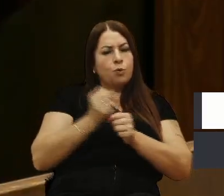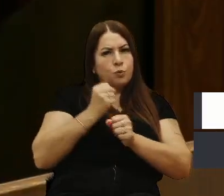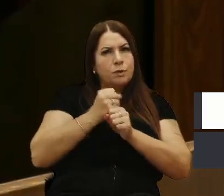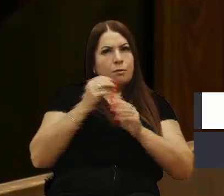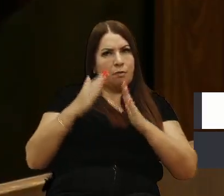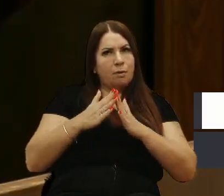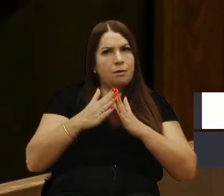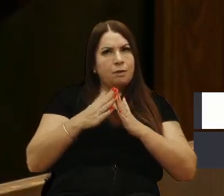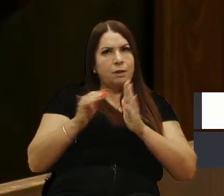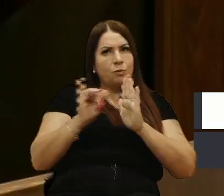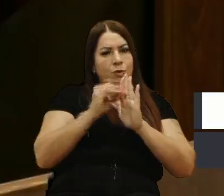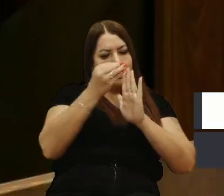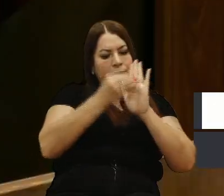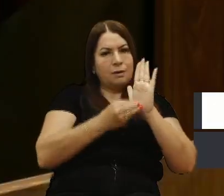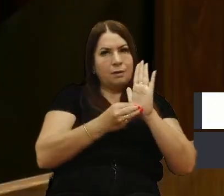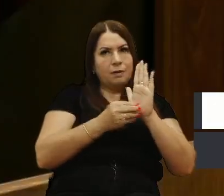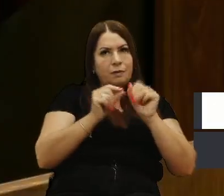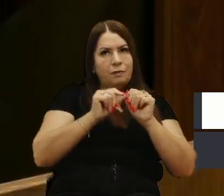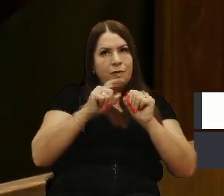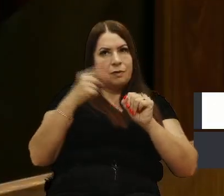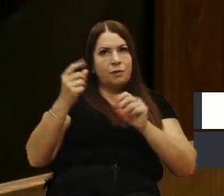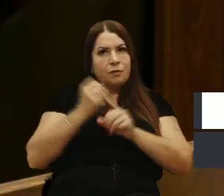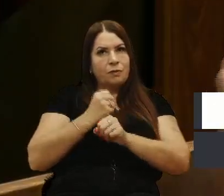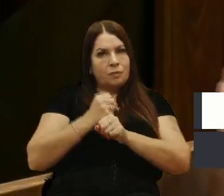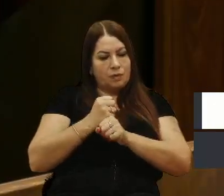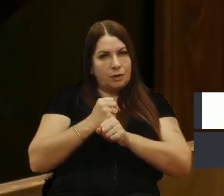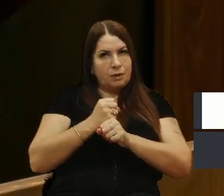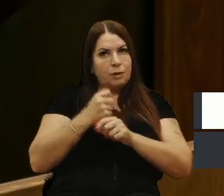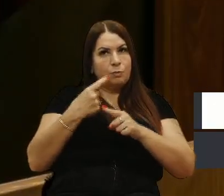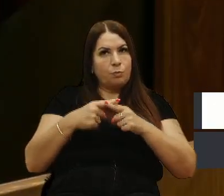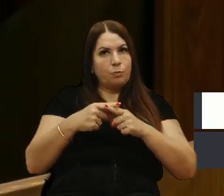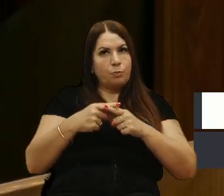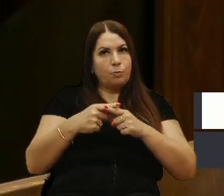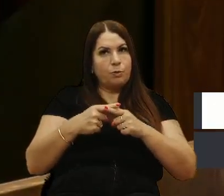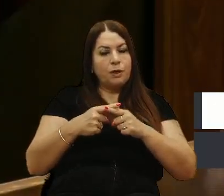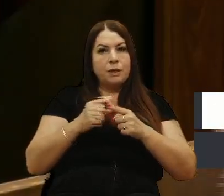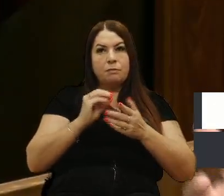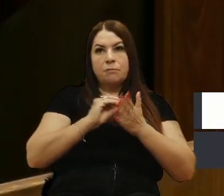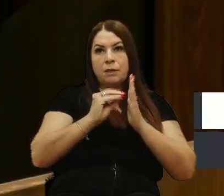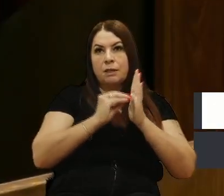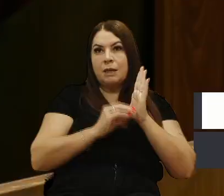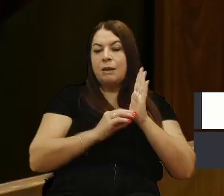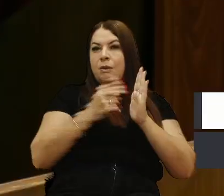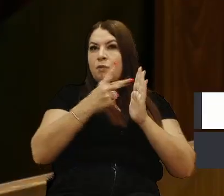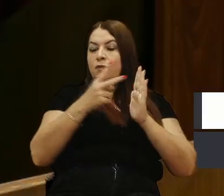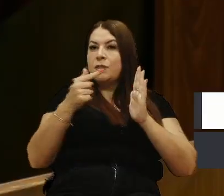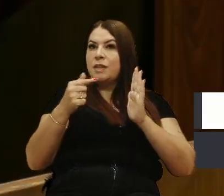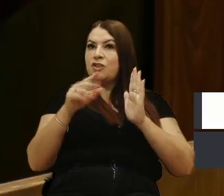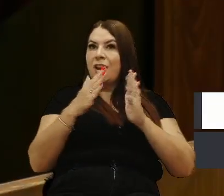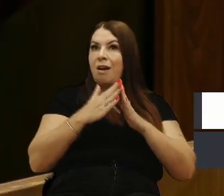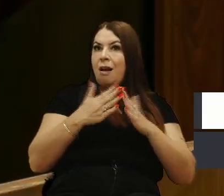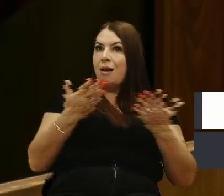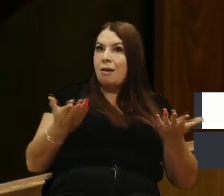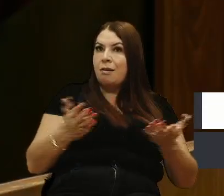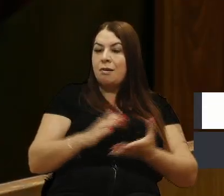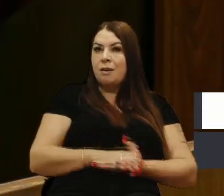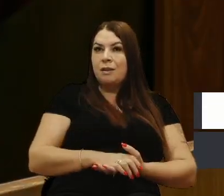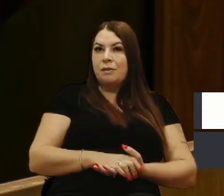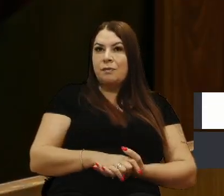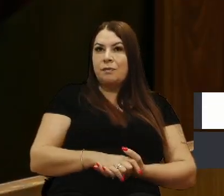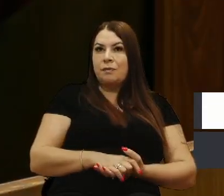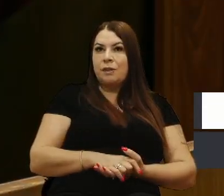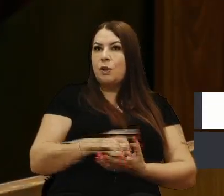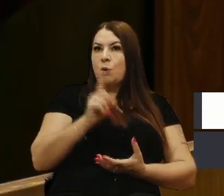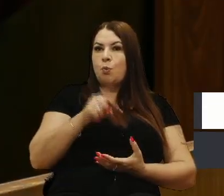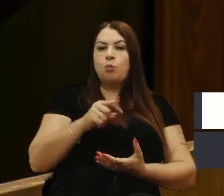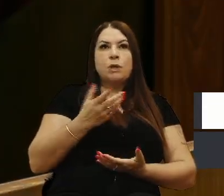tem que estar no edital. Ela tem que ter realizado outras obras. Por que não está escrito? Porque são 227 casas, horas. Não é um